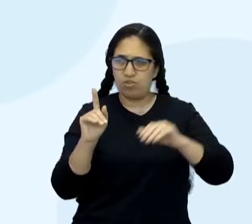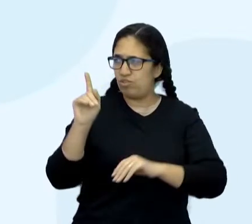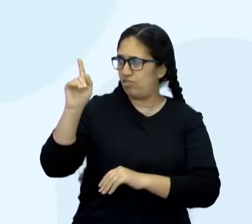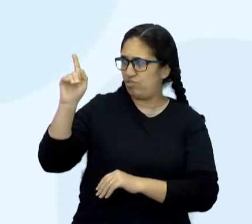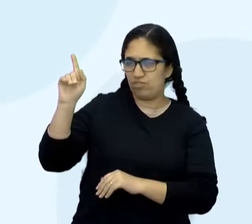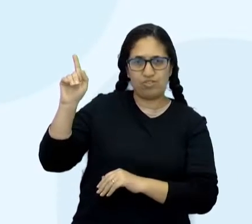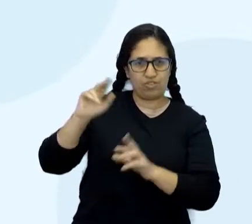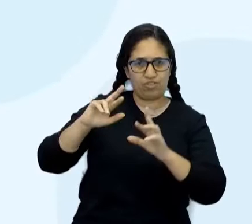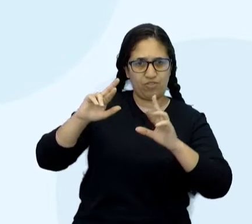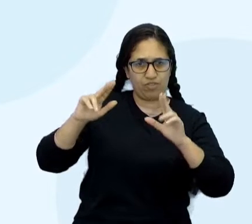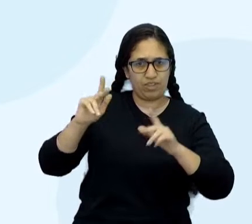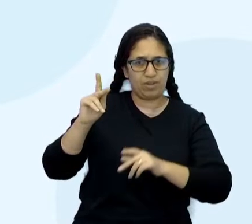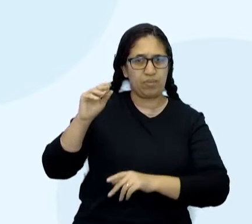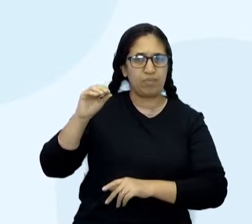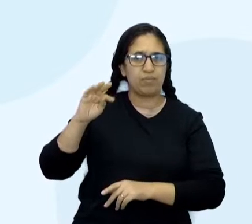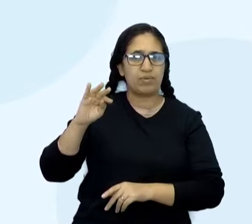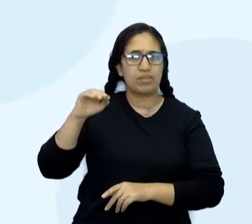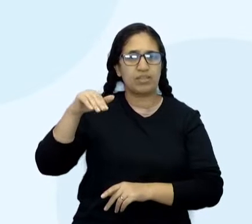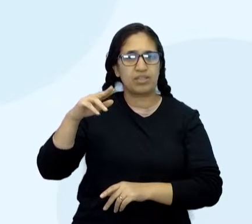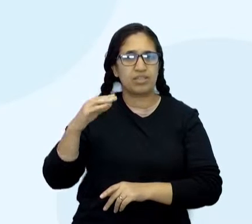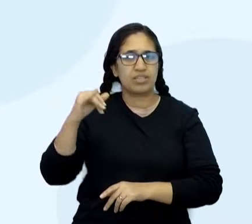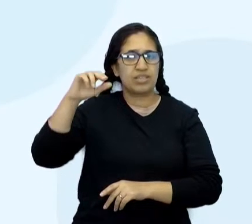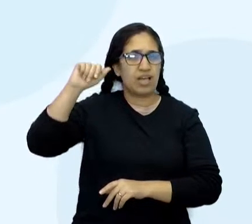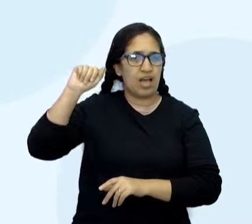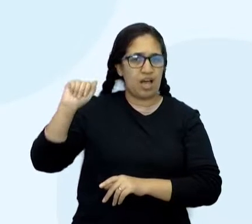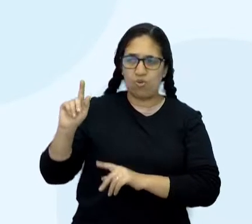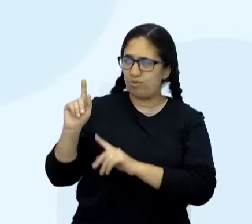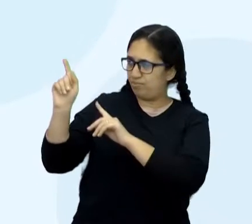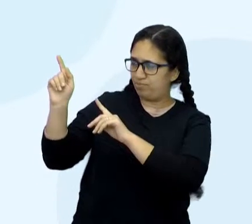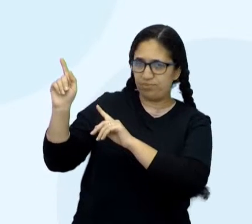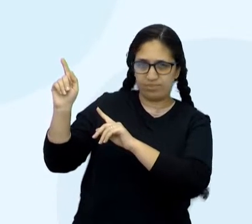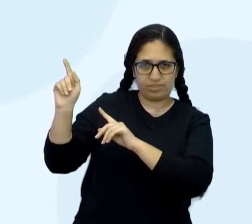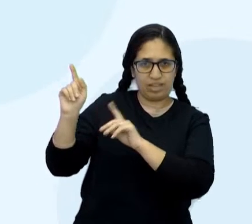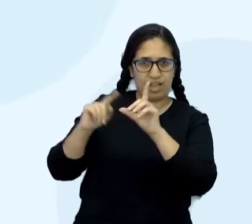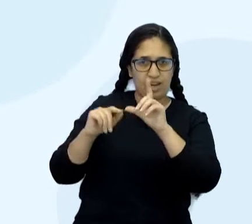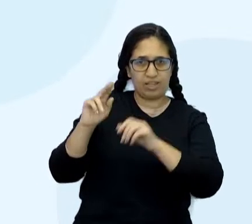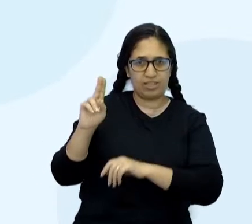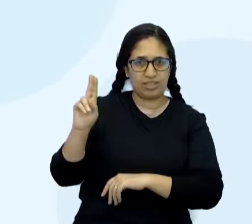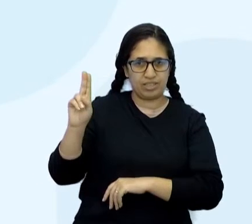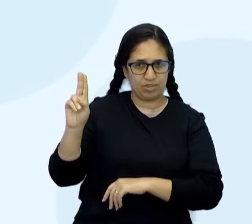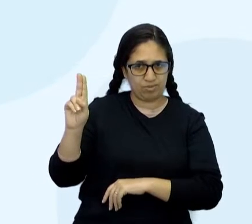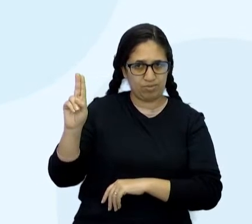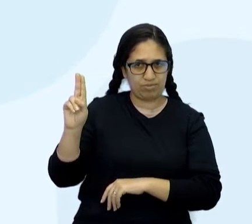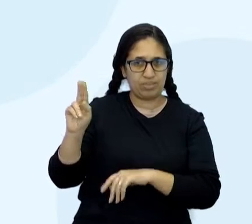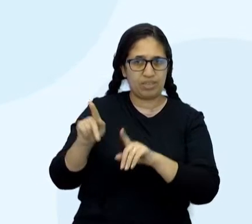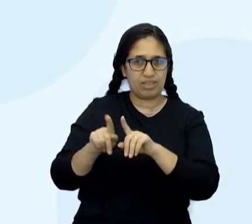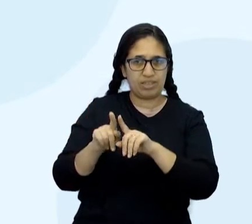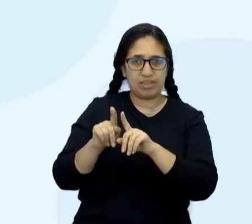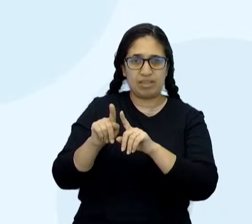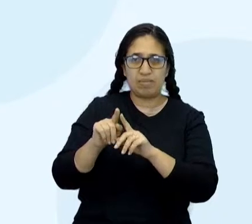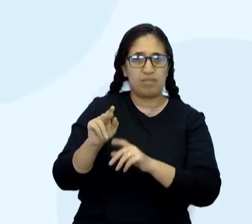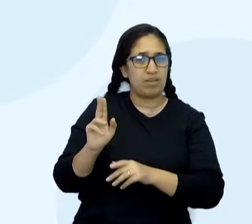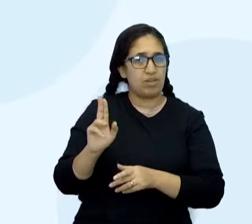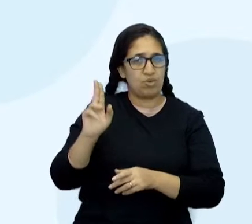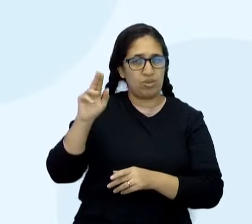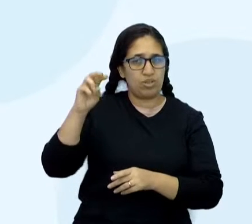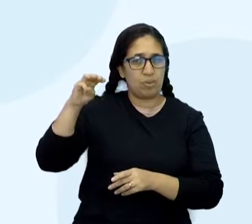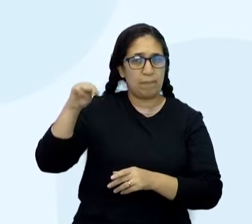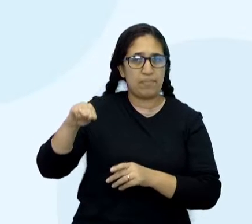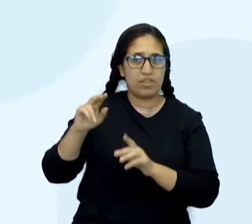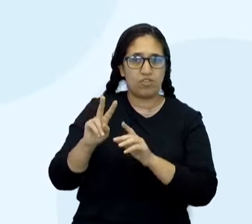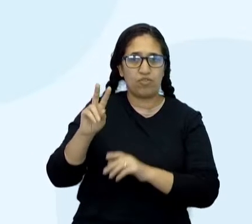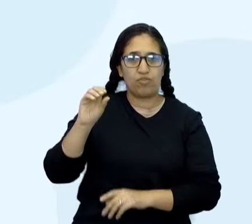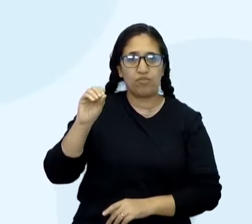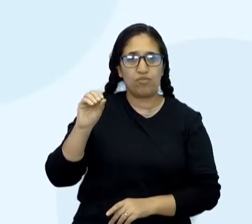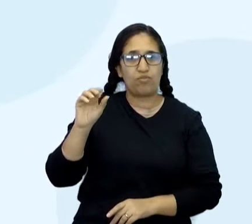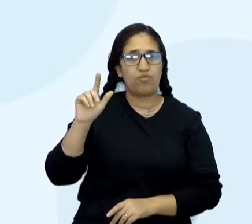de diferença de potencial, dado, né, pela letra U, e também a unidade de medida é a voltagem, né,